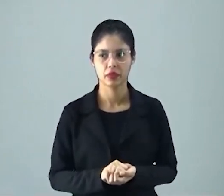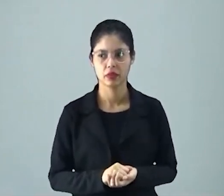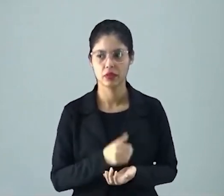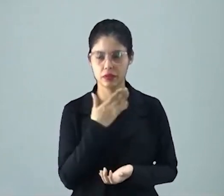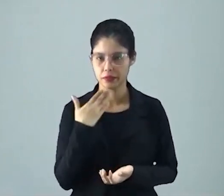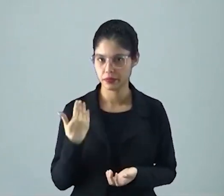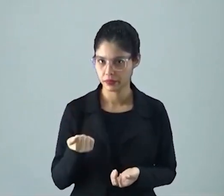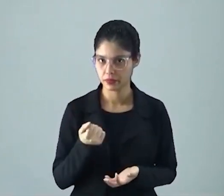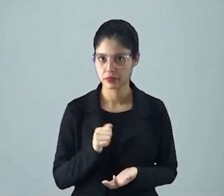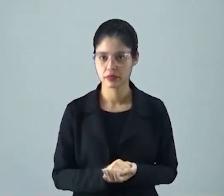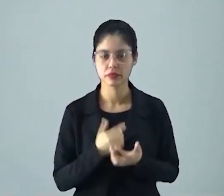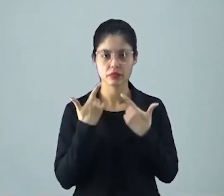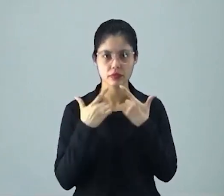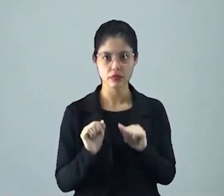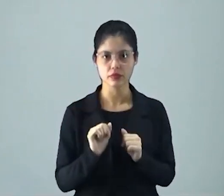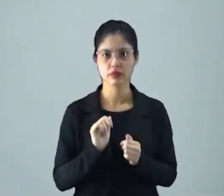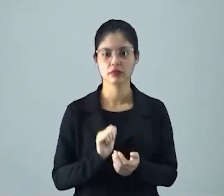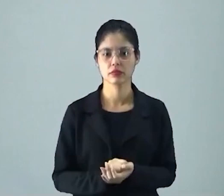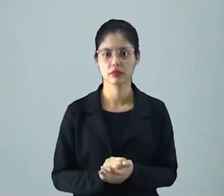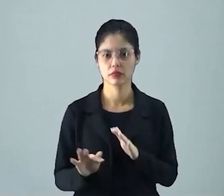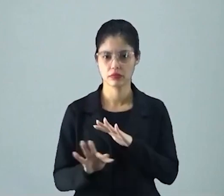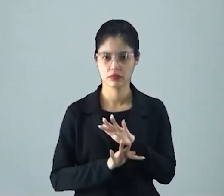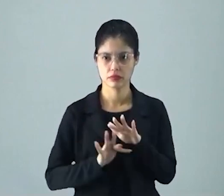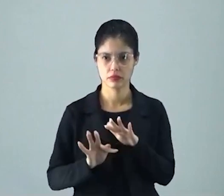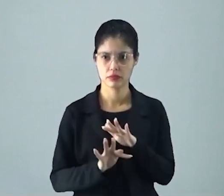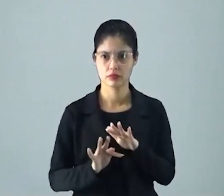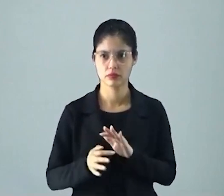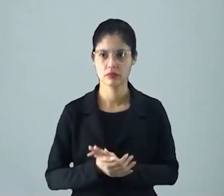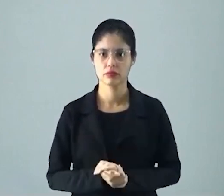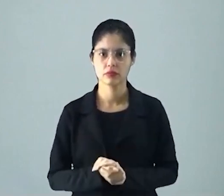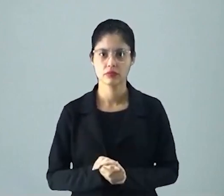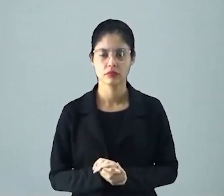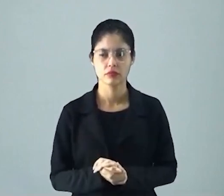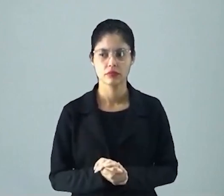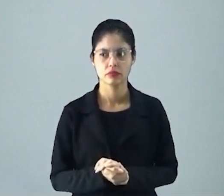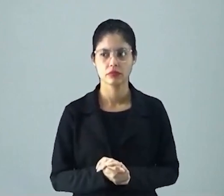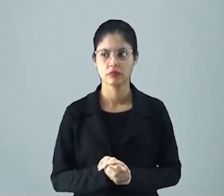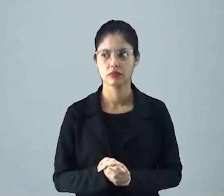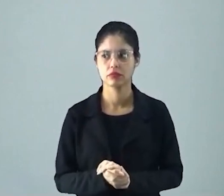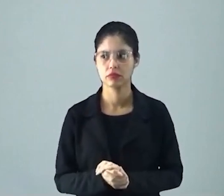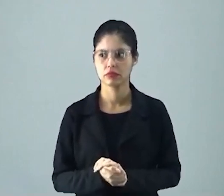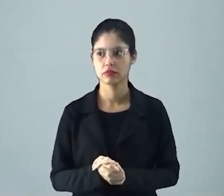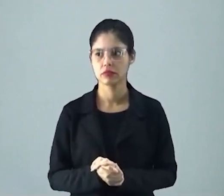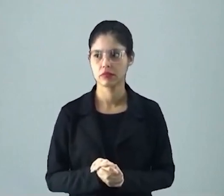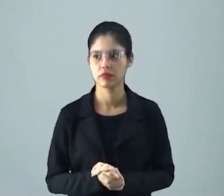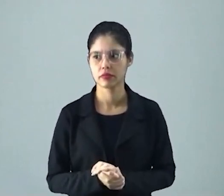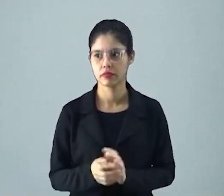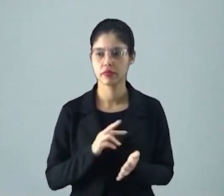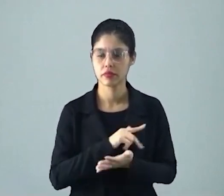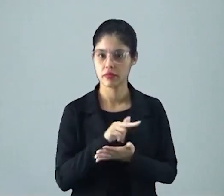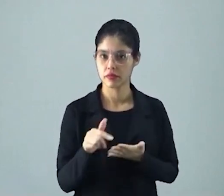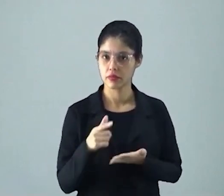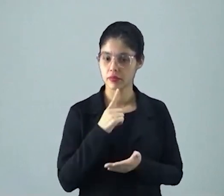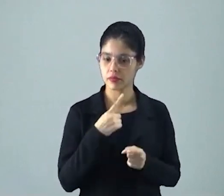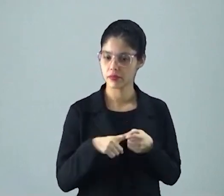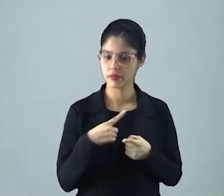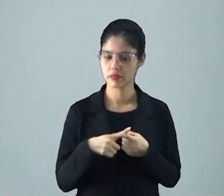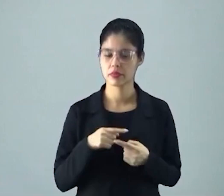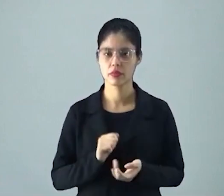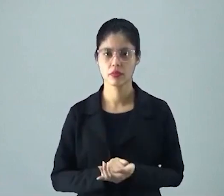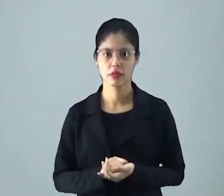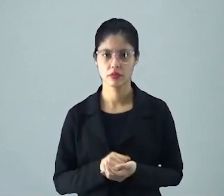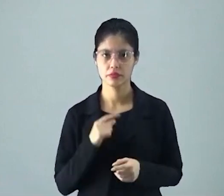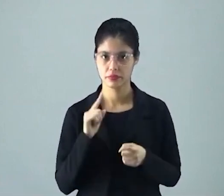rebuscados, né, com a linguagem bem formal, tá bom? Então, as variações existem por quê,